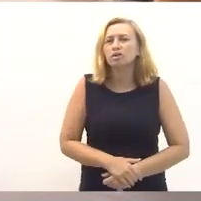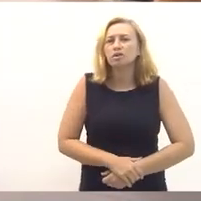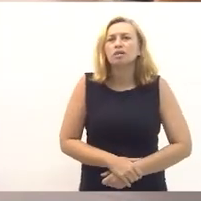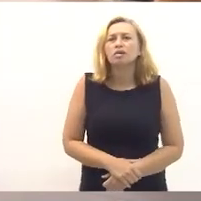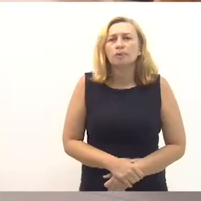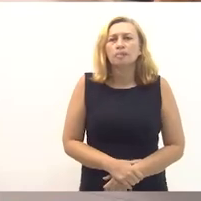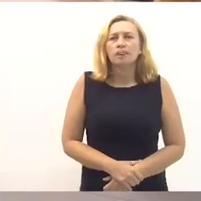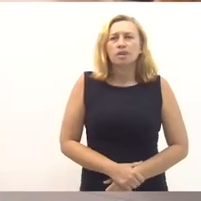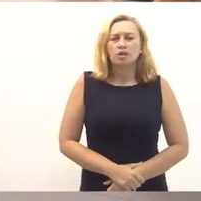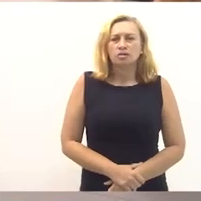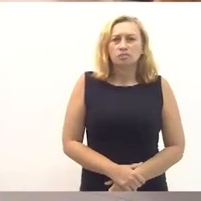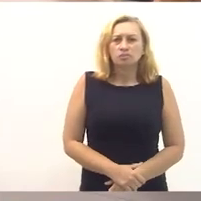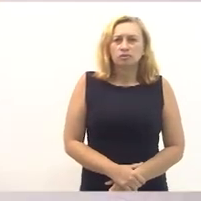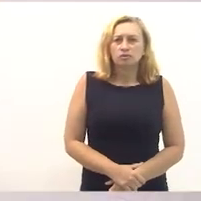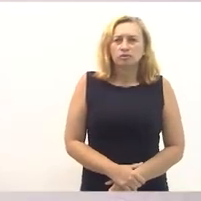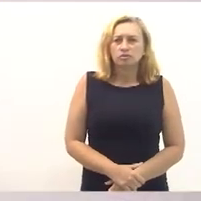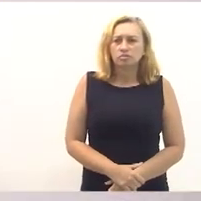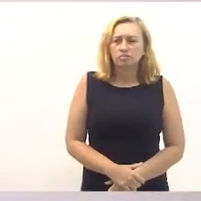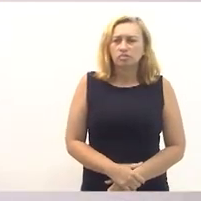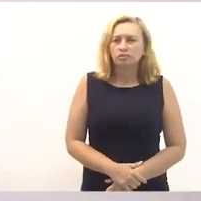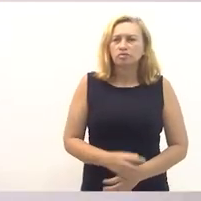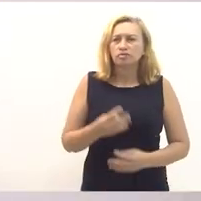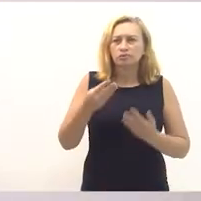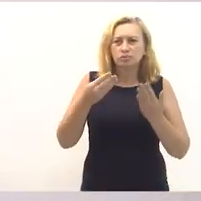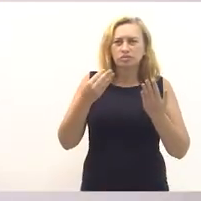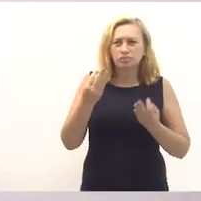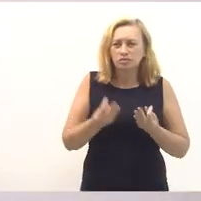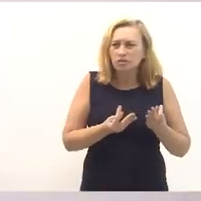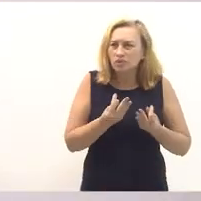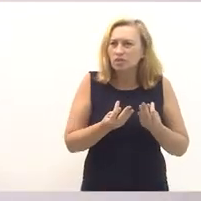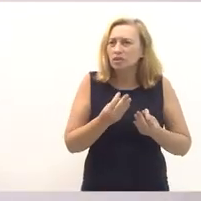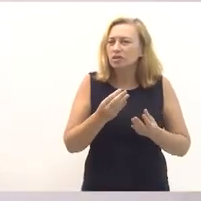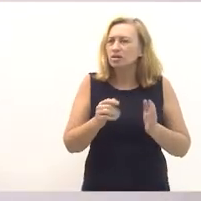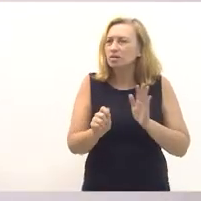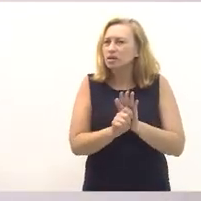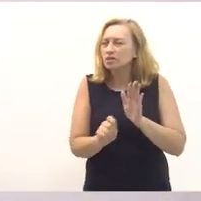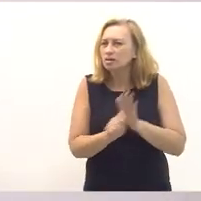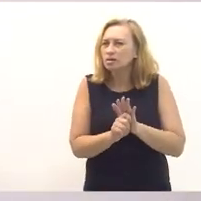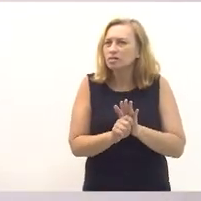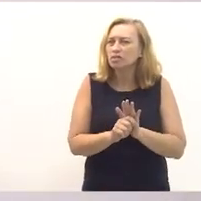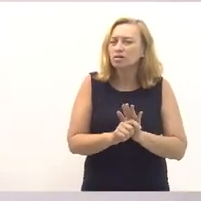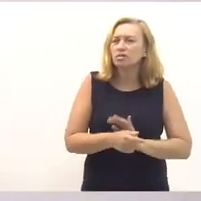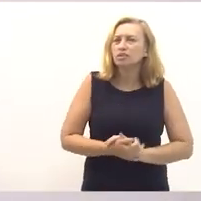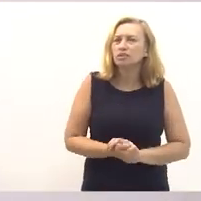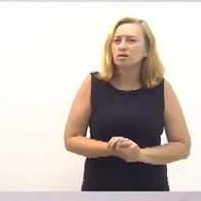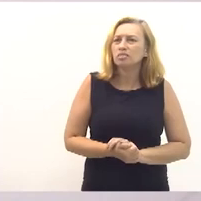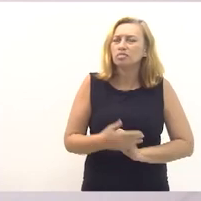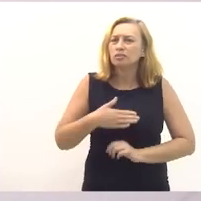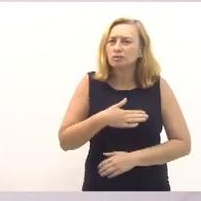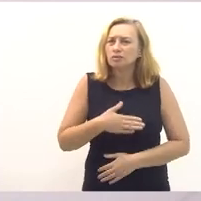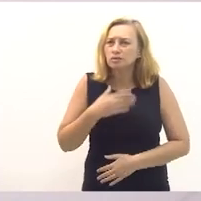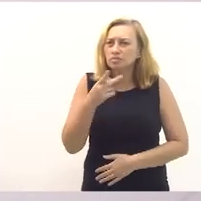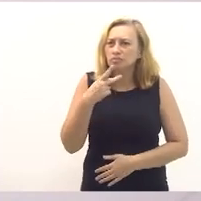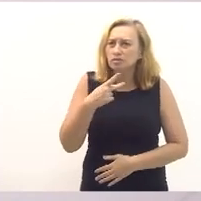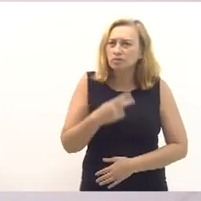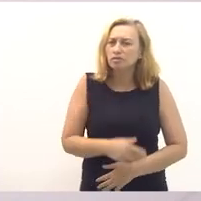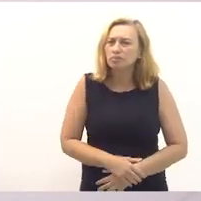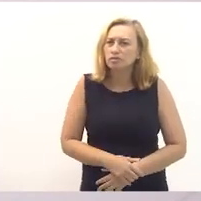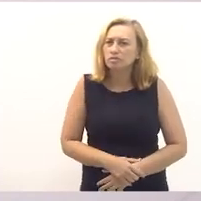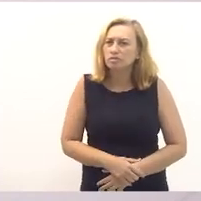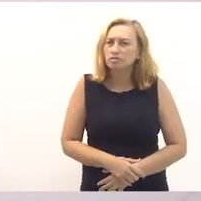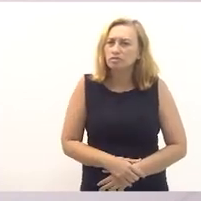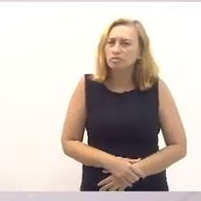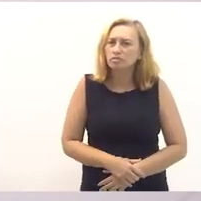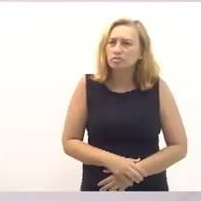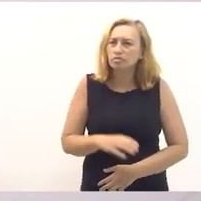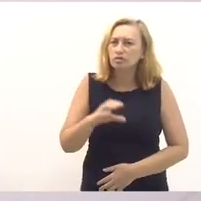frio então eu sou terapeuta Canario que atendo dezenas de pacientes e eu gostaria de falar da